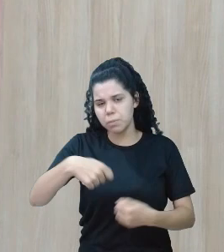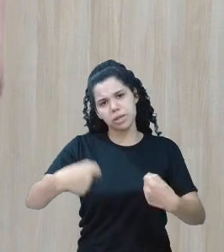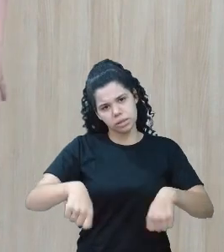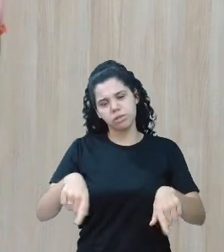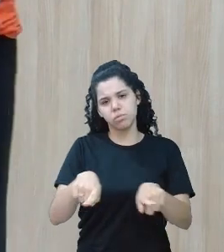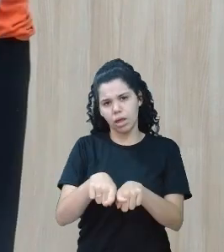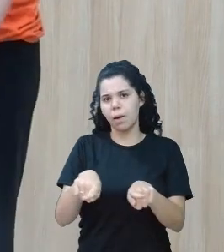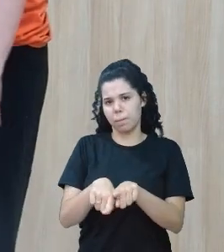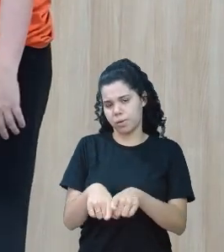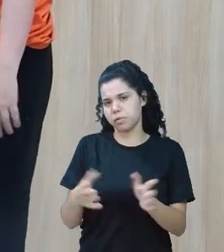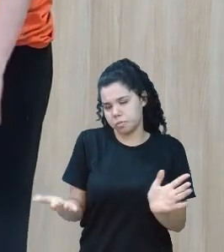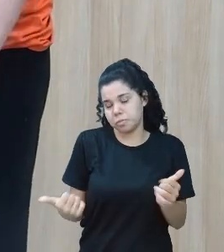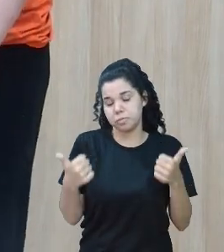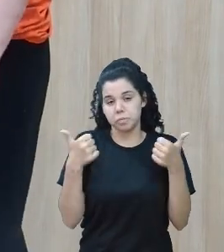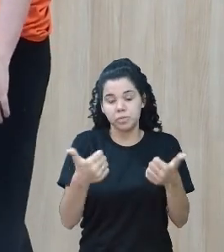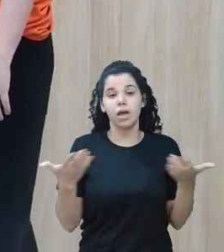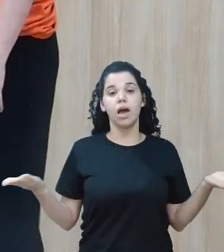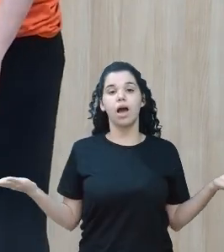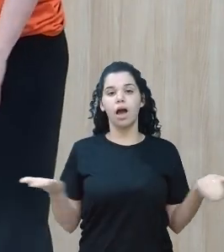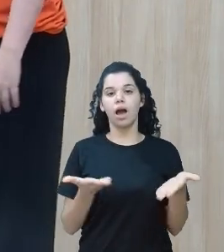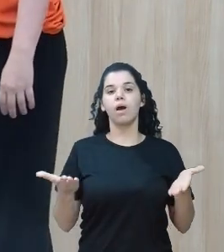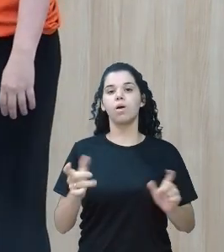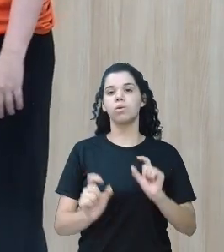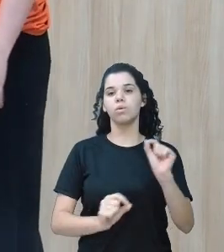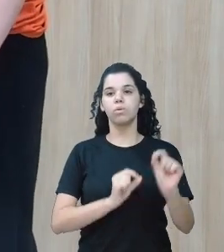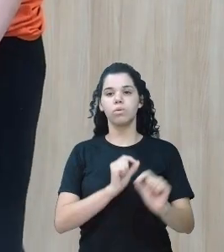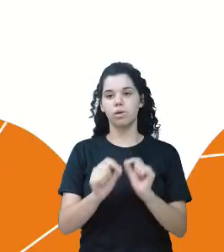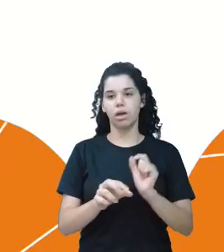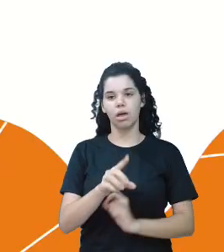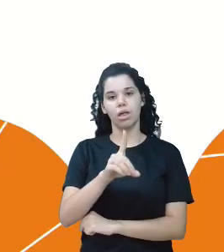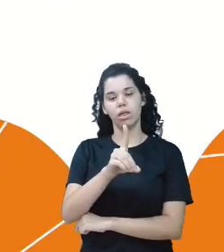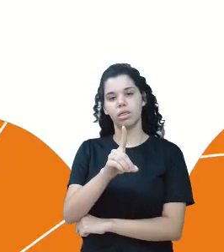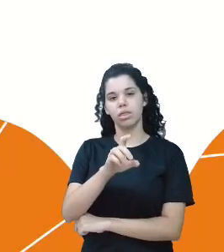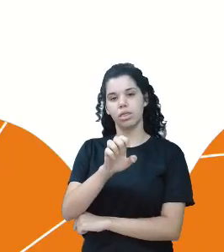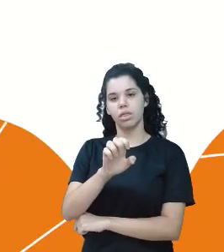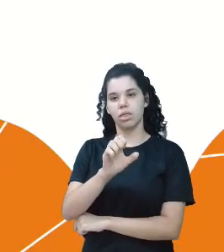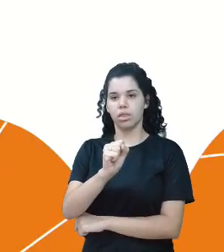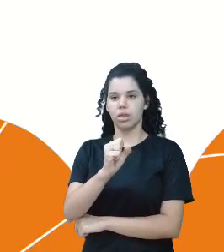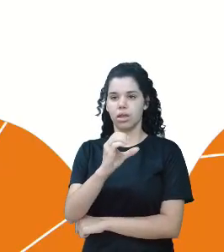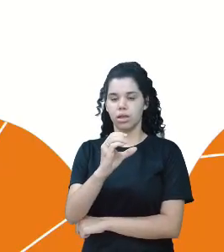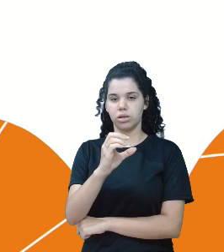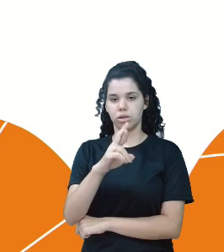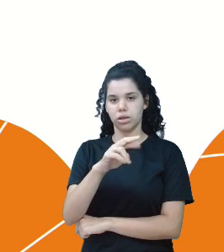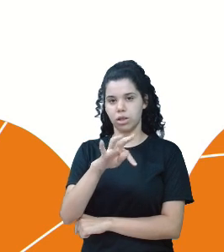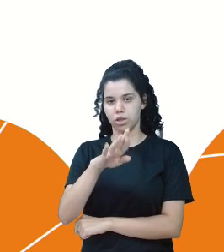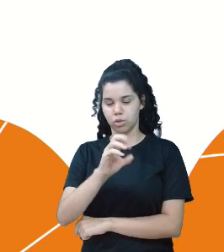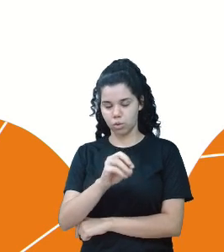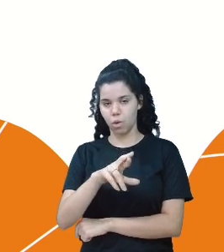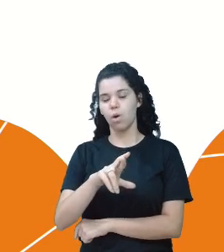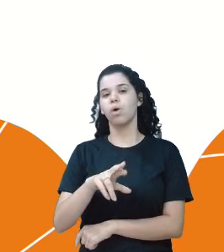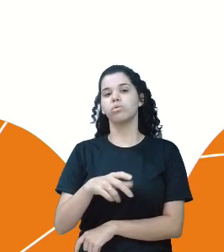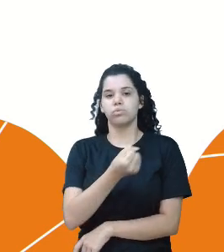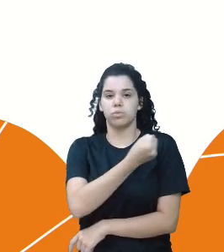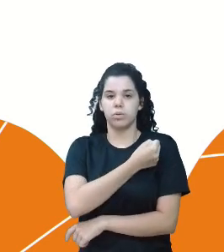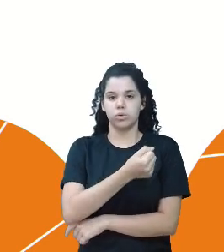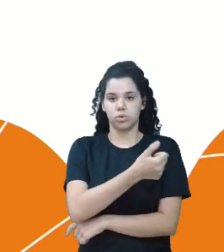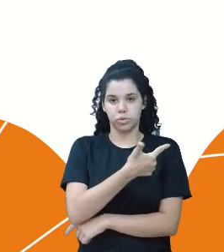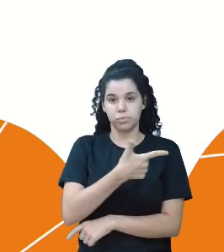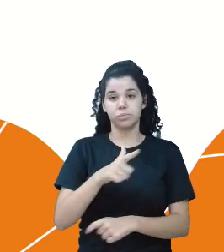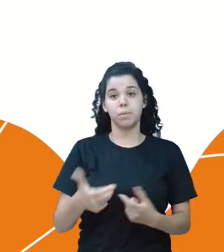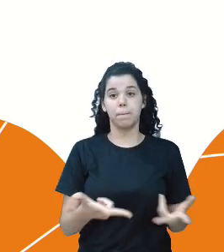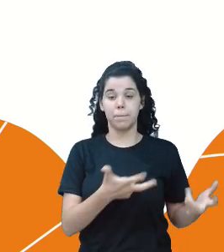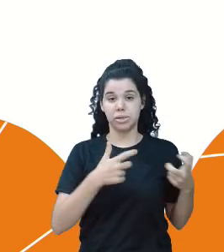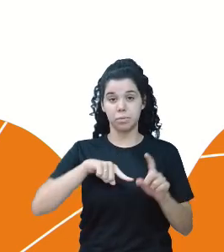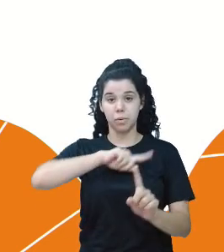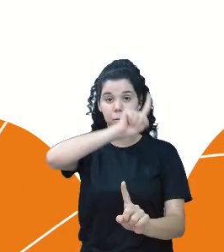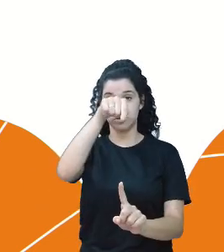parte, tá? Descritor número 12. Identificar a finalidade de textos de diferentes